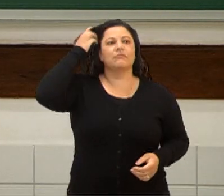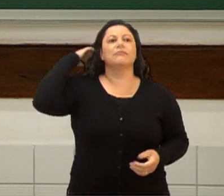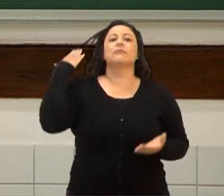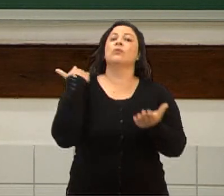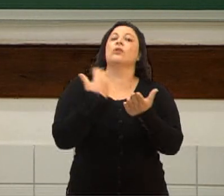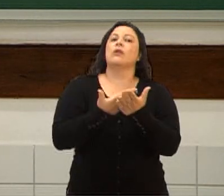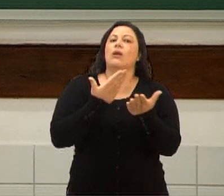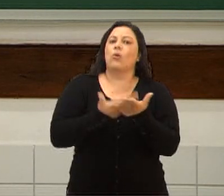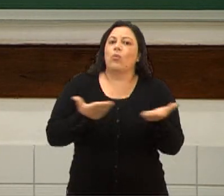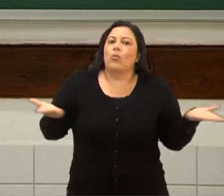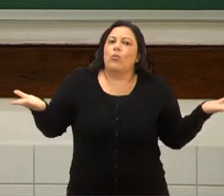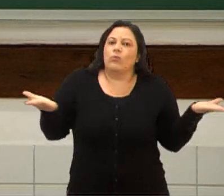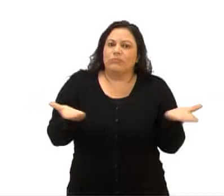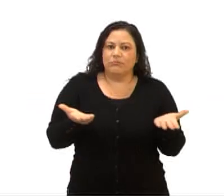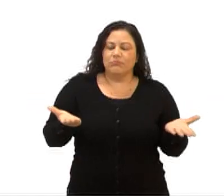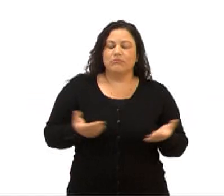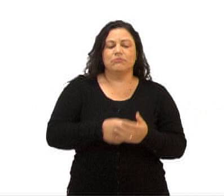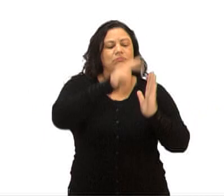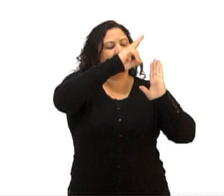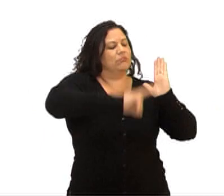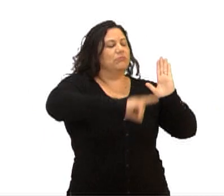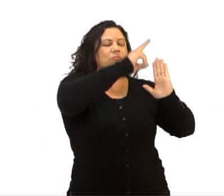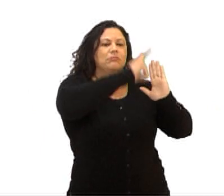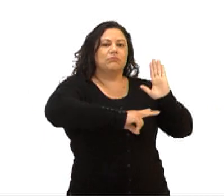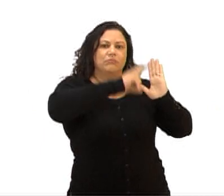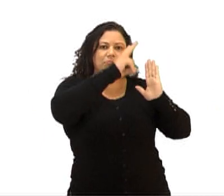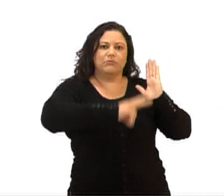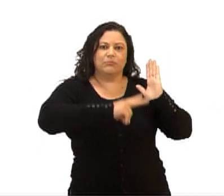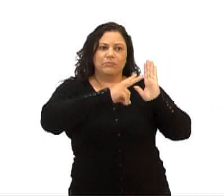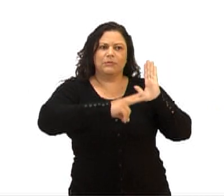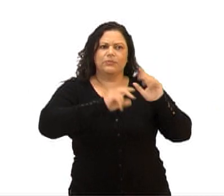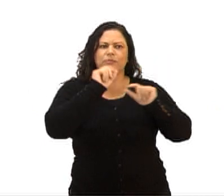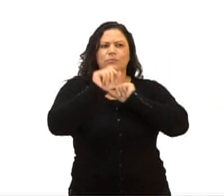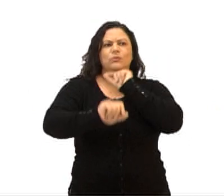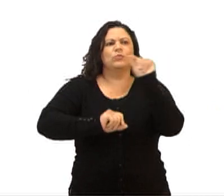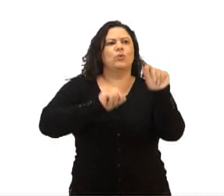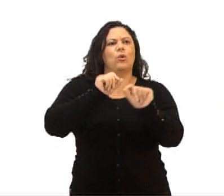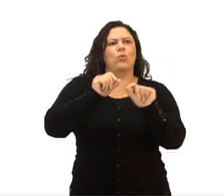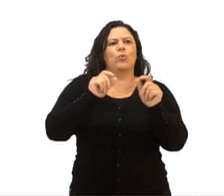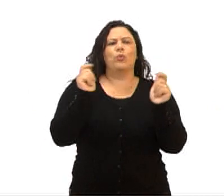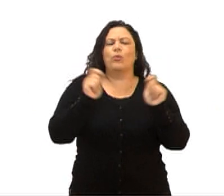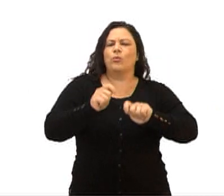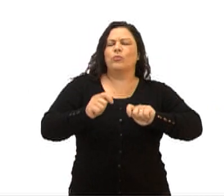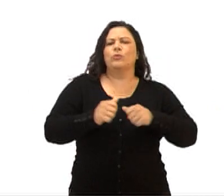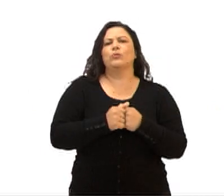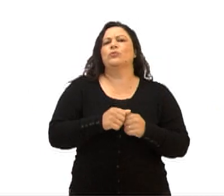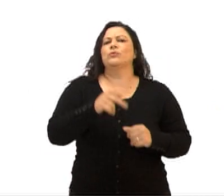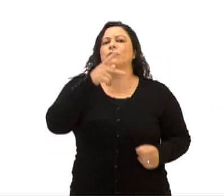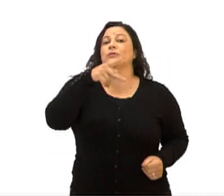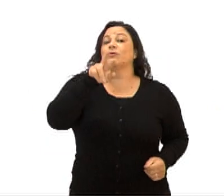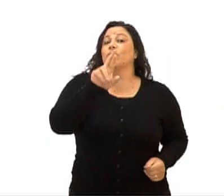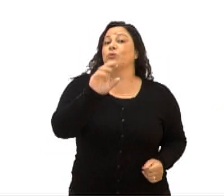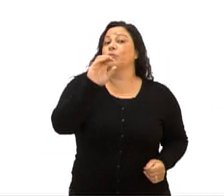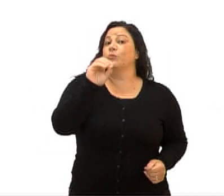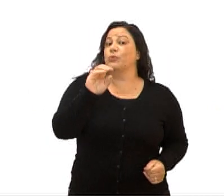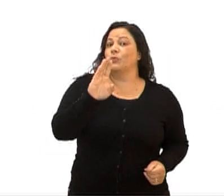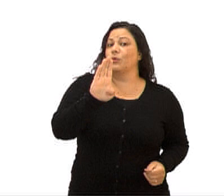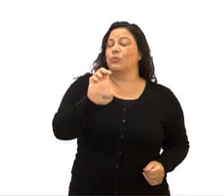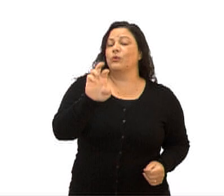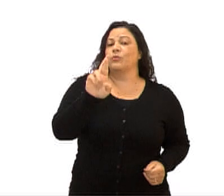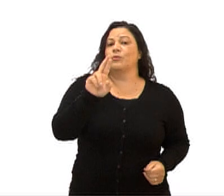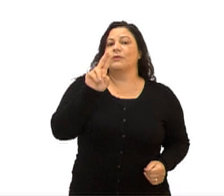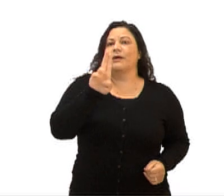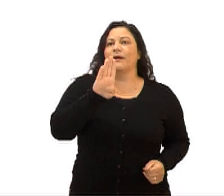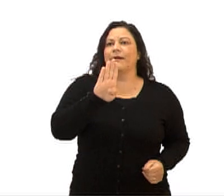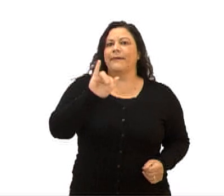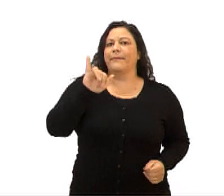de hoje, nós vamos ler alguns provérbios. Olha que legal, né? Os provérbios são bem interessantes e é muito